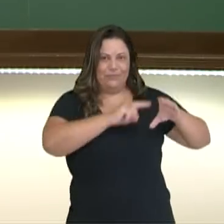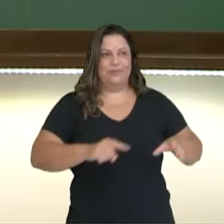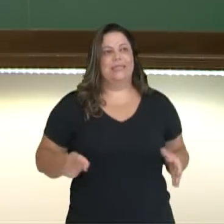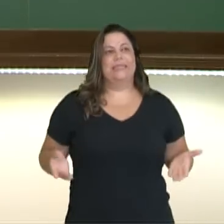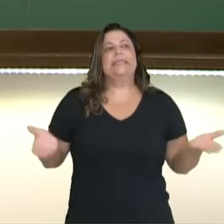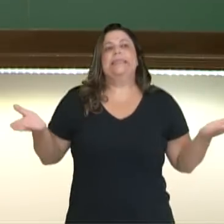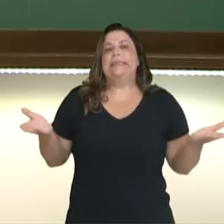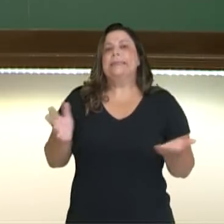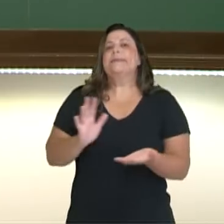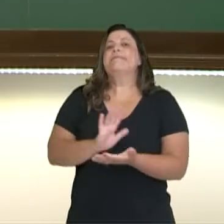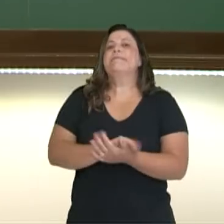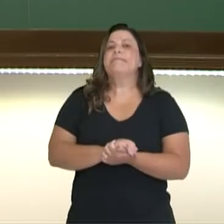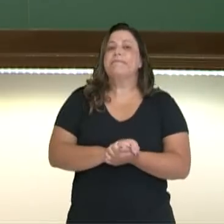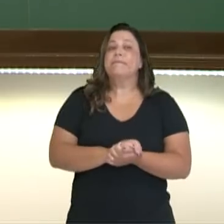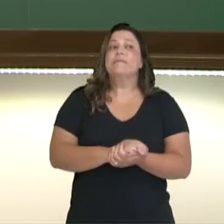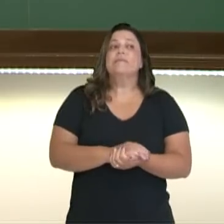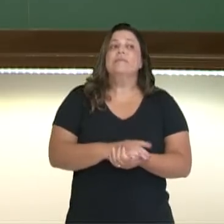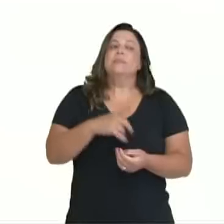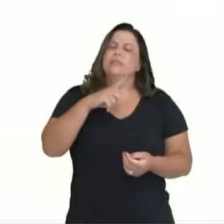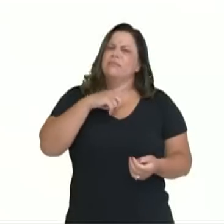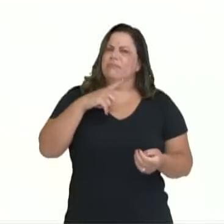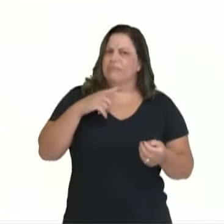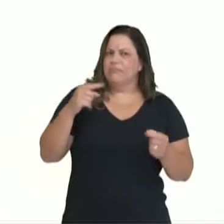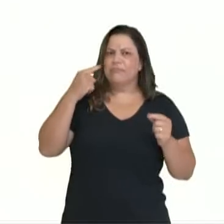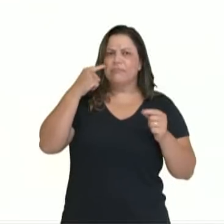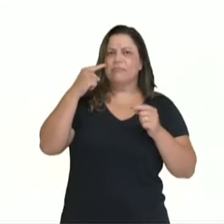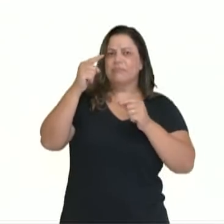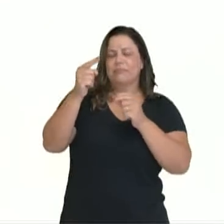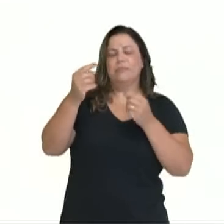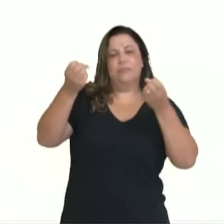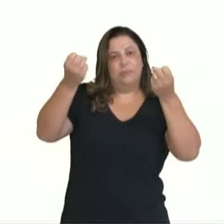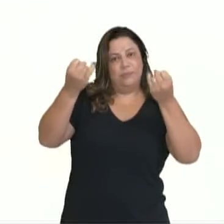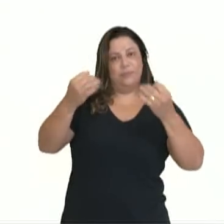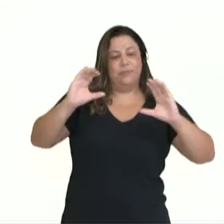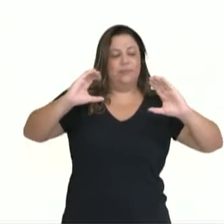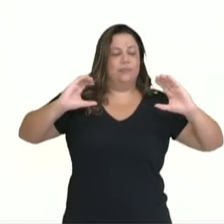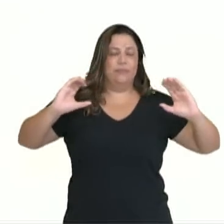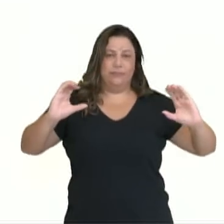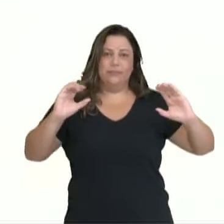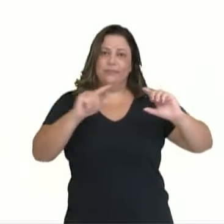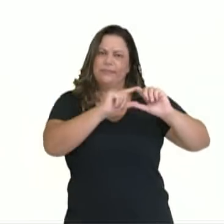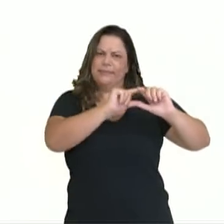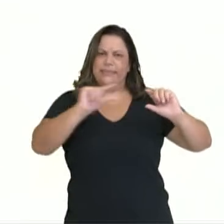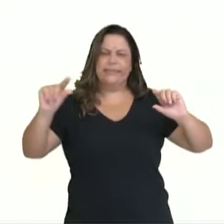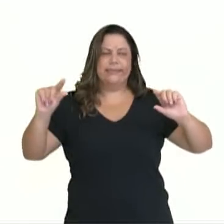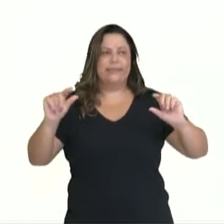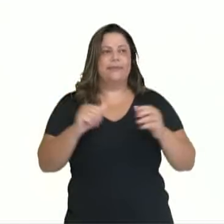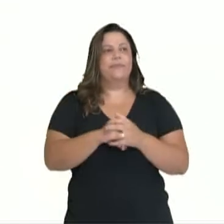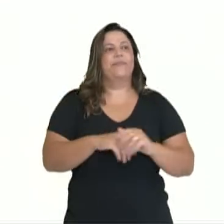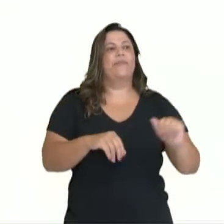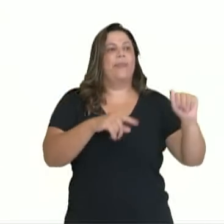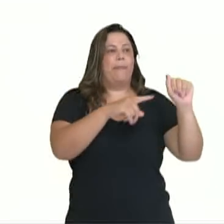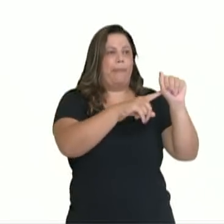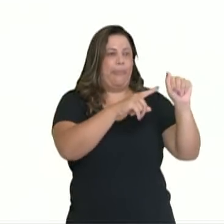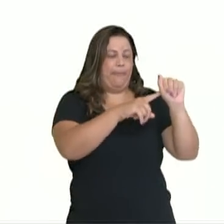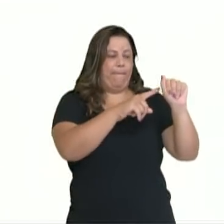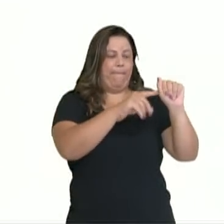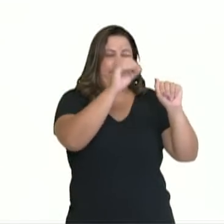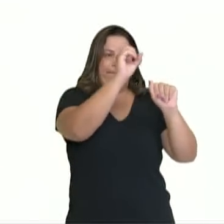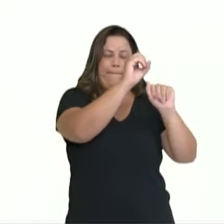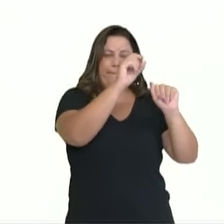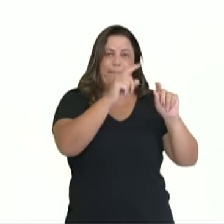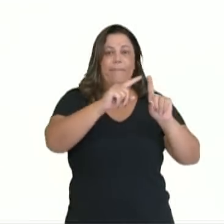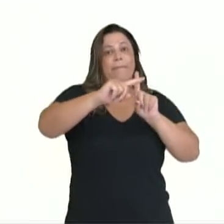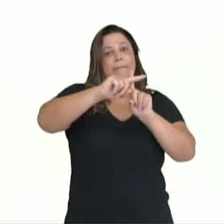Então, aqui, de um modo geral, a gente pode escrever aí a expressão dos arcos côngruos fazendo um alfa graus mais